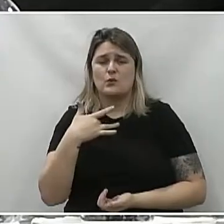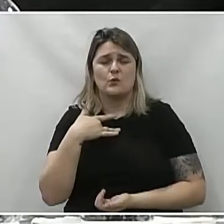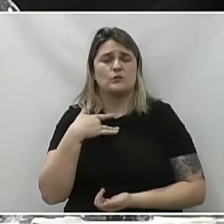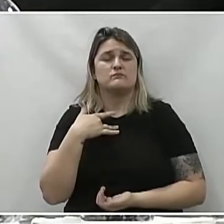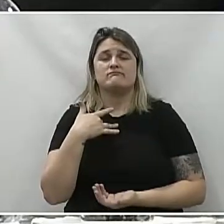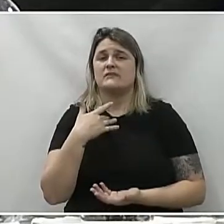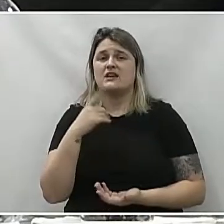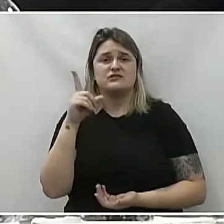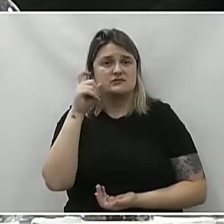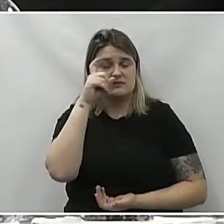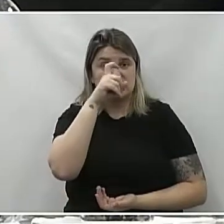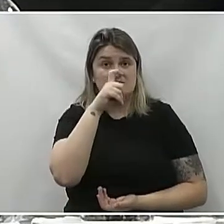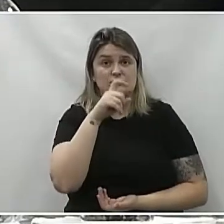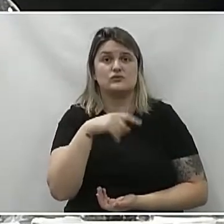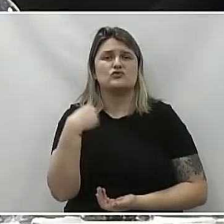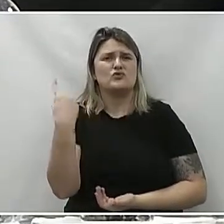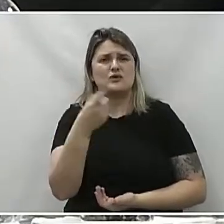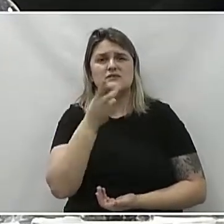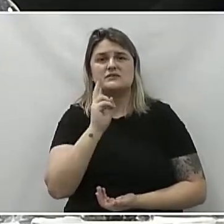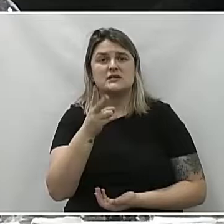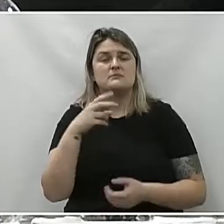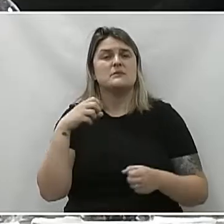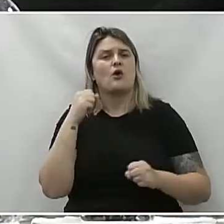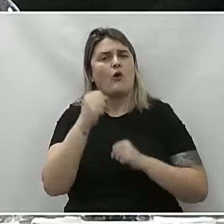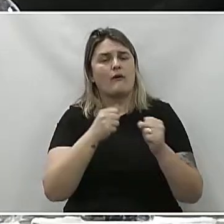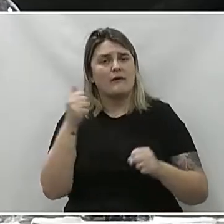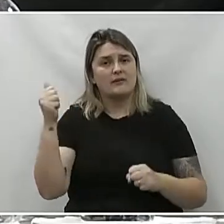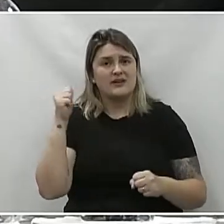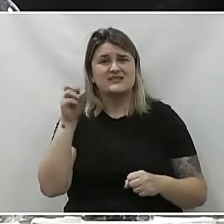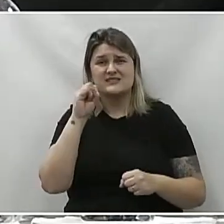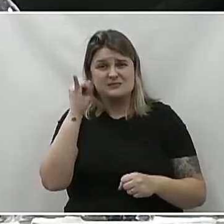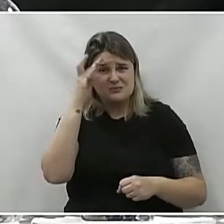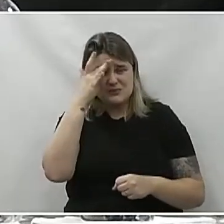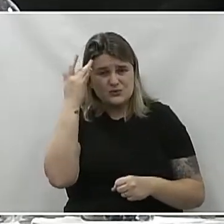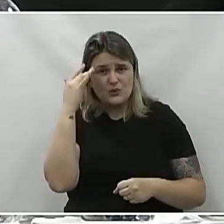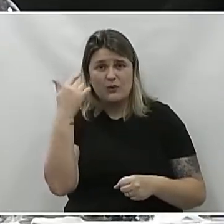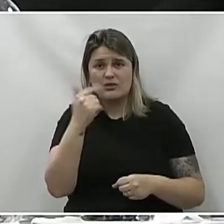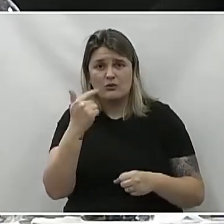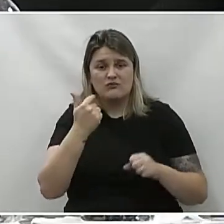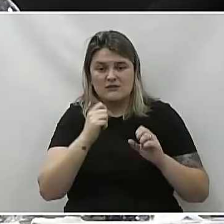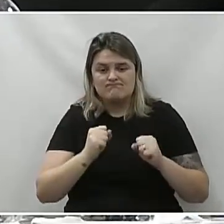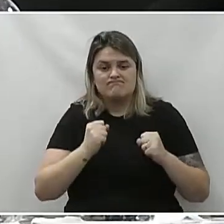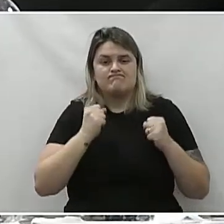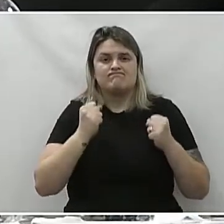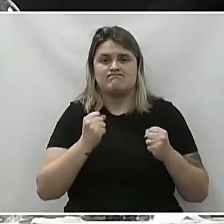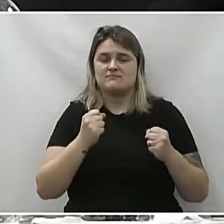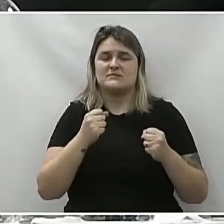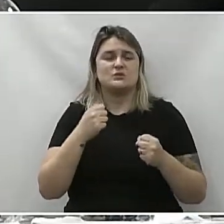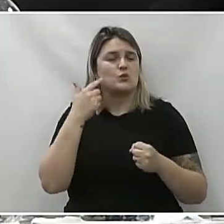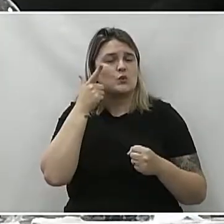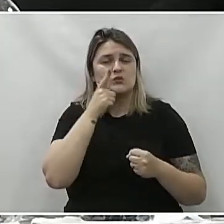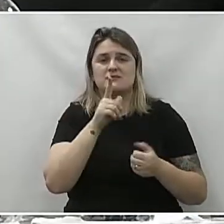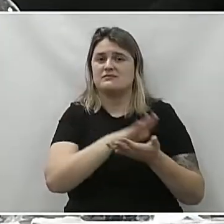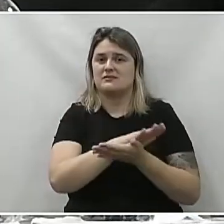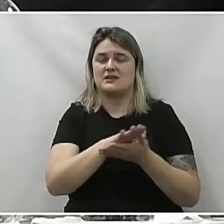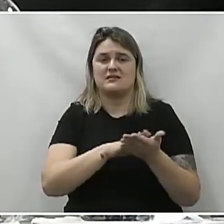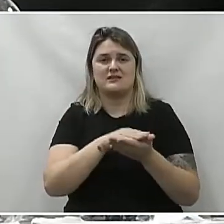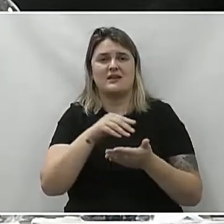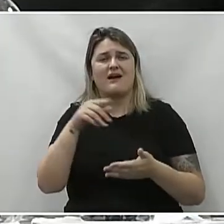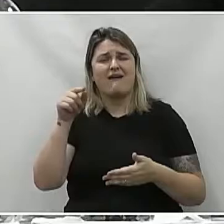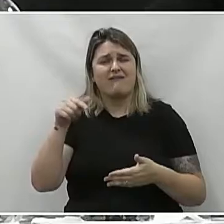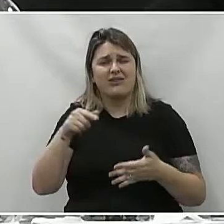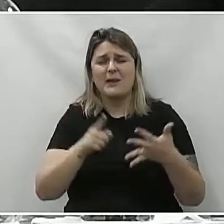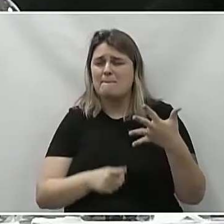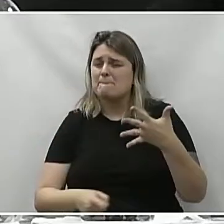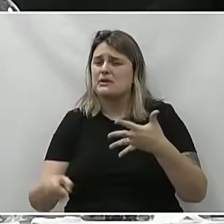atrás, dá um jeito, mas, estando doente, você não vai para lugar nenhum. Por isso, é prioridade dessa Câmara que a gente